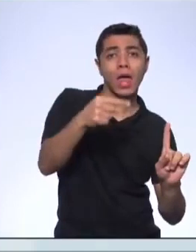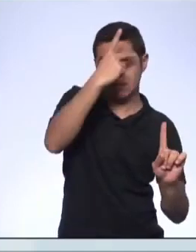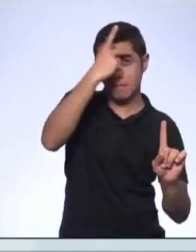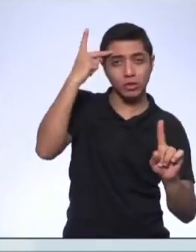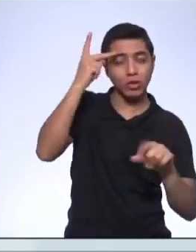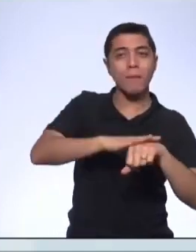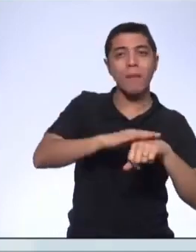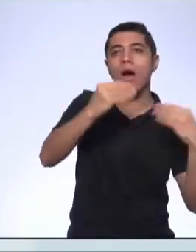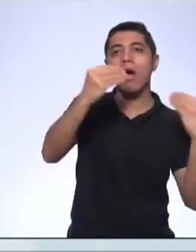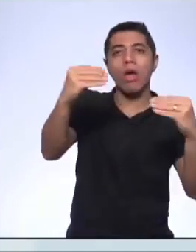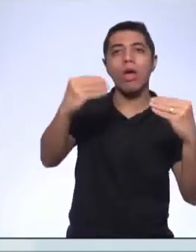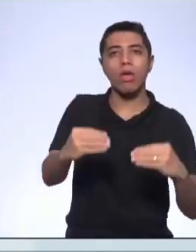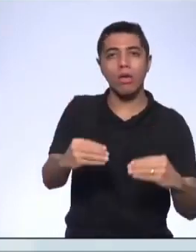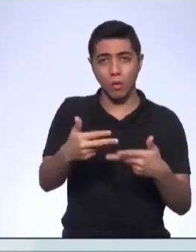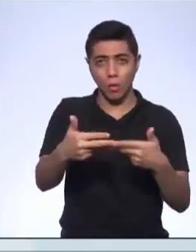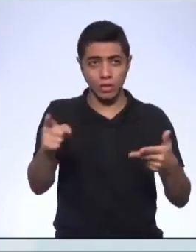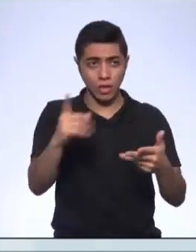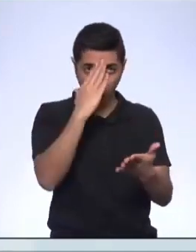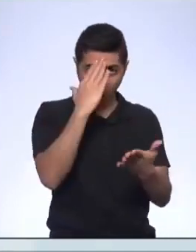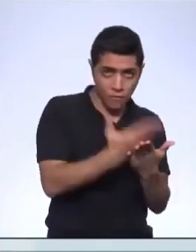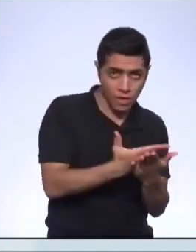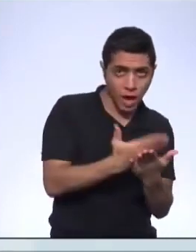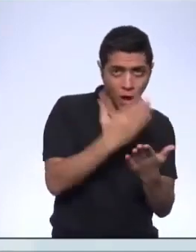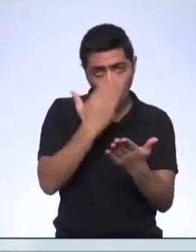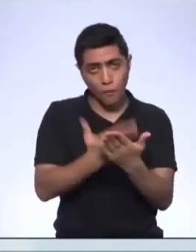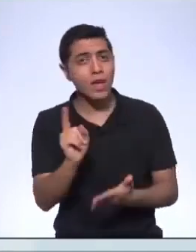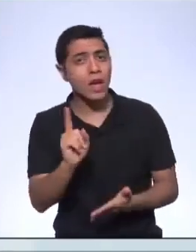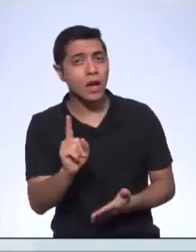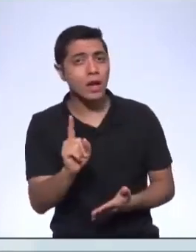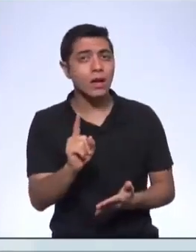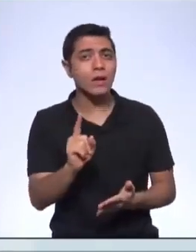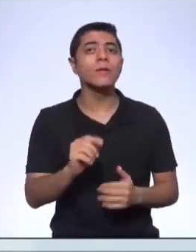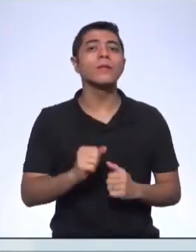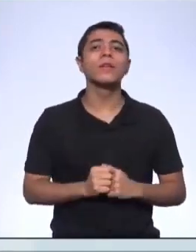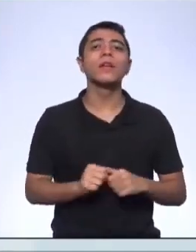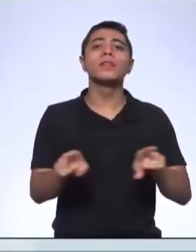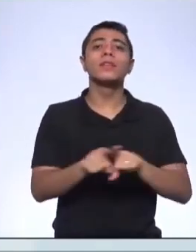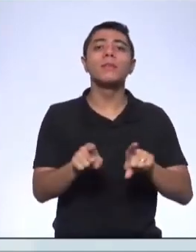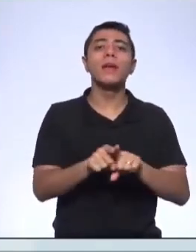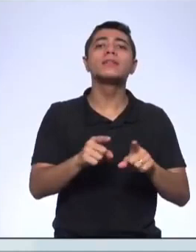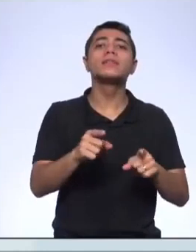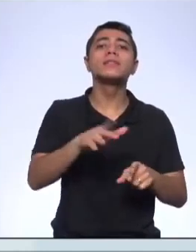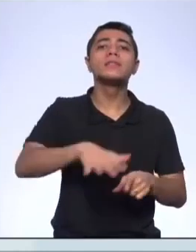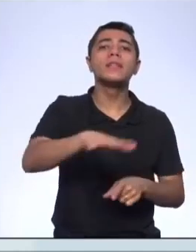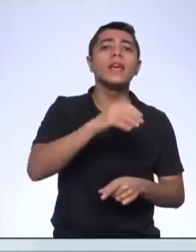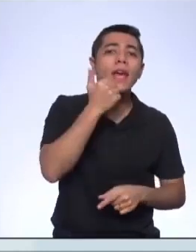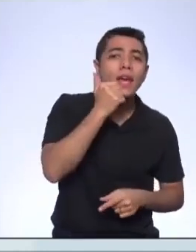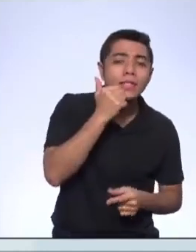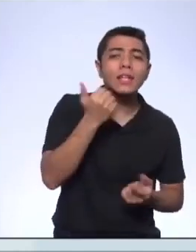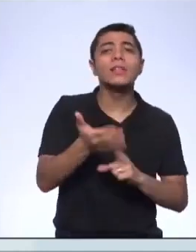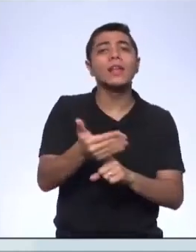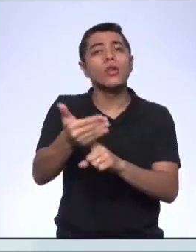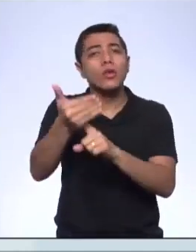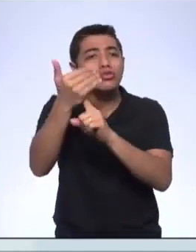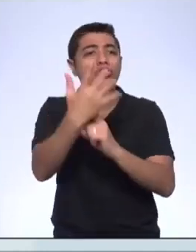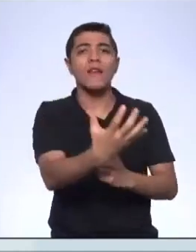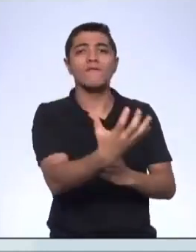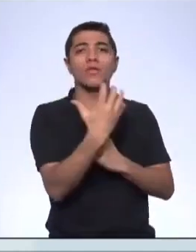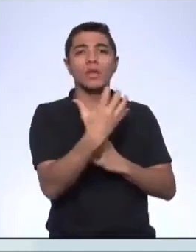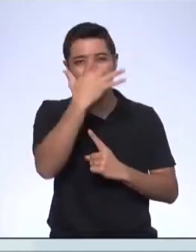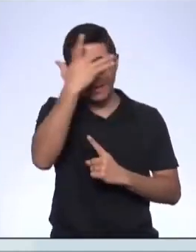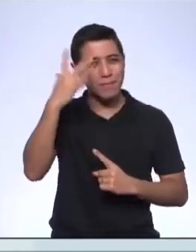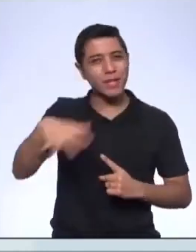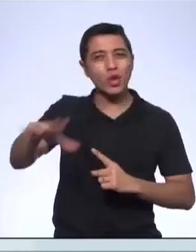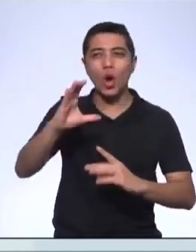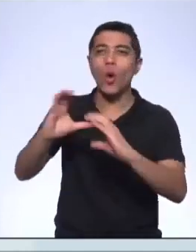para o professor, será que vocês levam em consideração isso? Por quê? De que forma a ciência e a tecnologia influenciam o modo como as pessoas se comunicam?